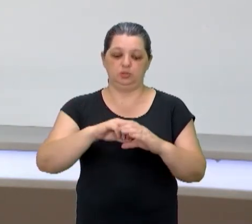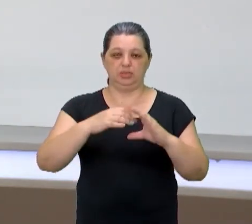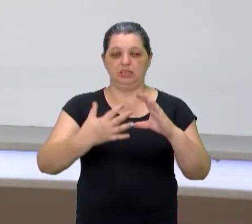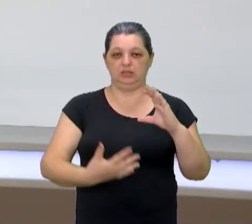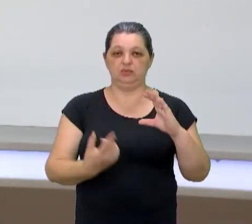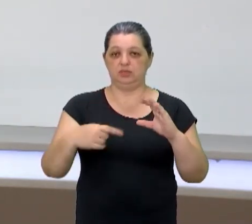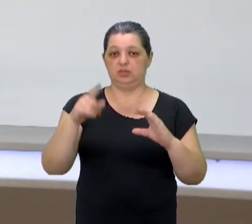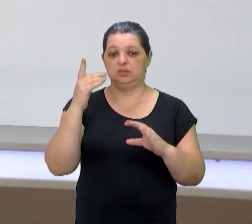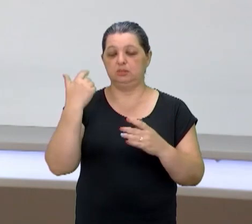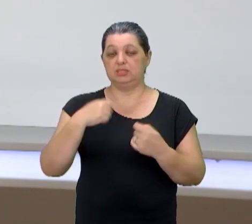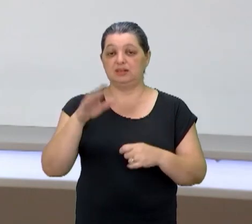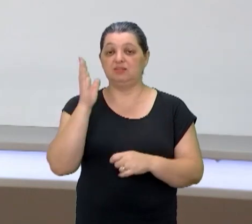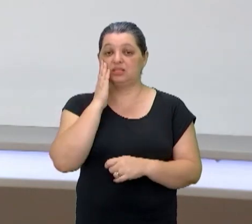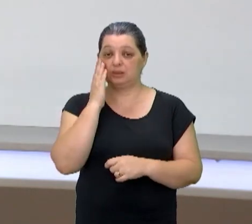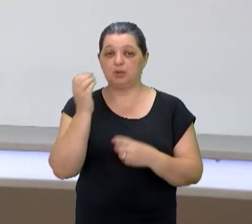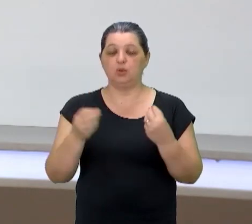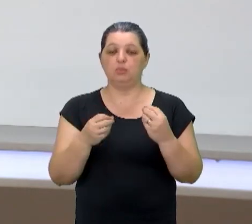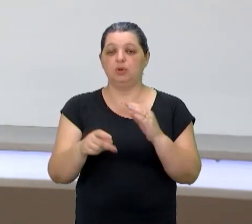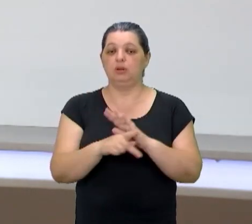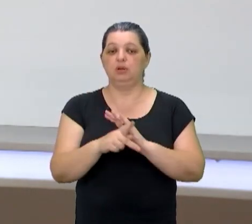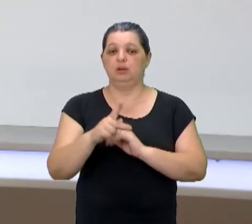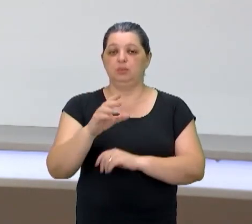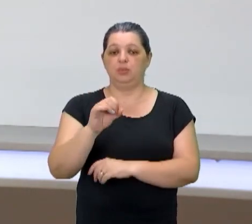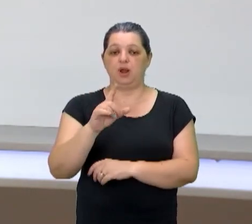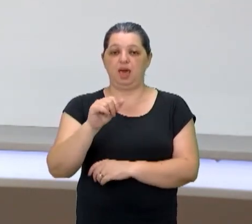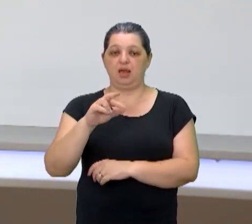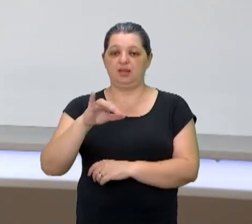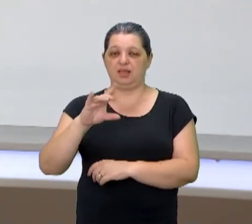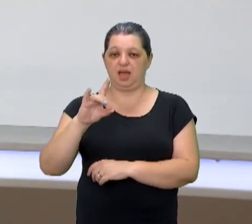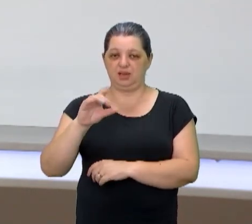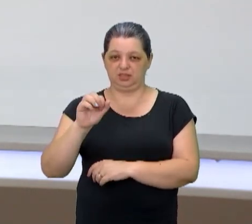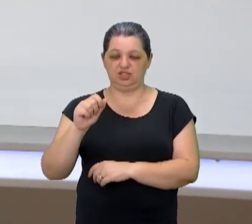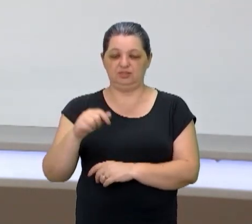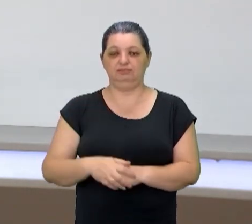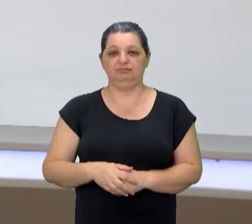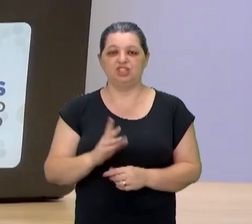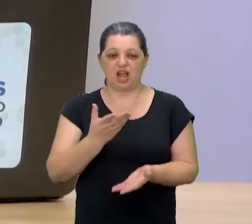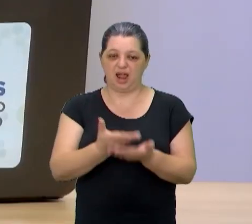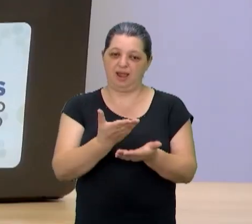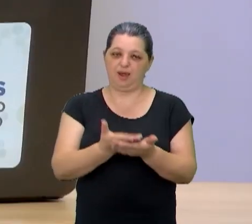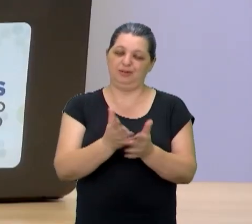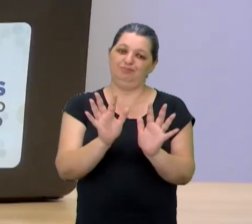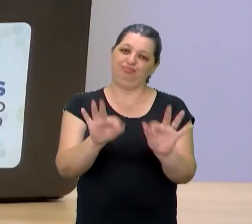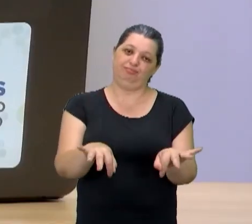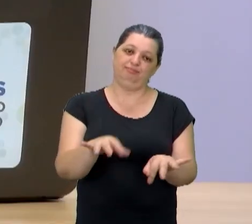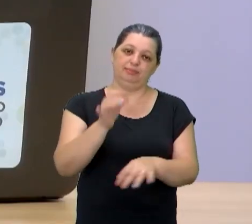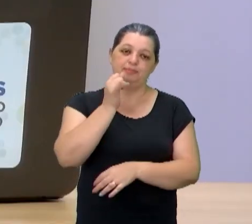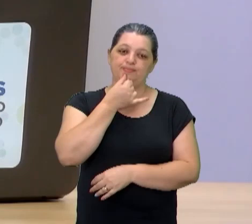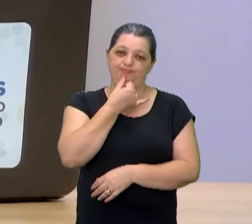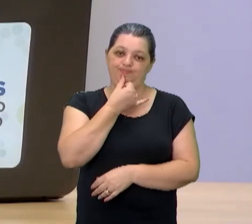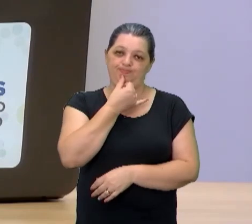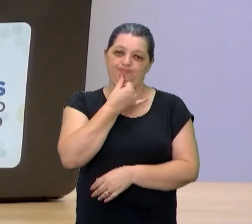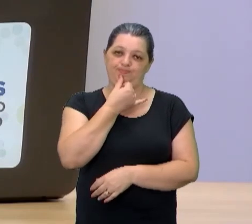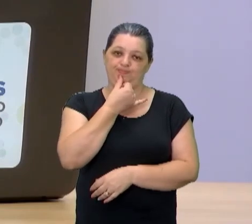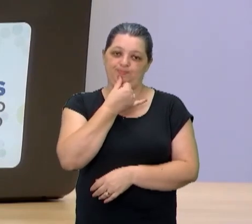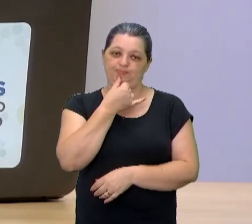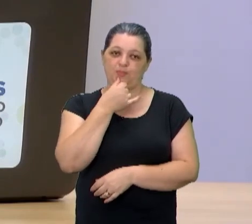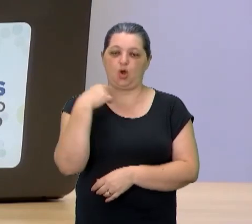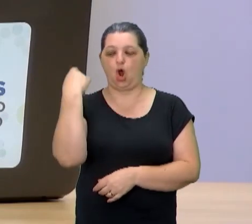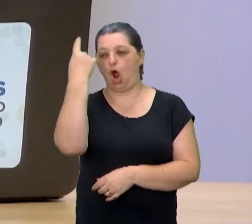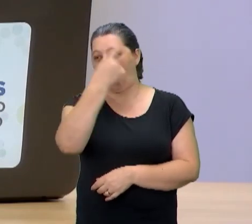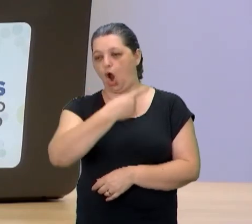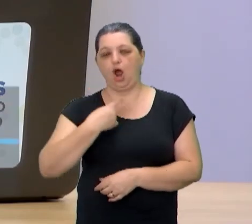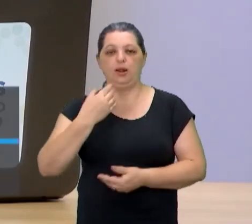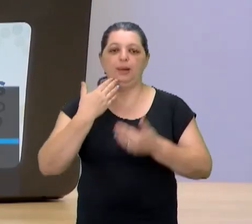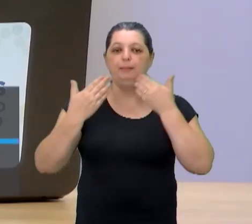vocês precisavam saber para a polaridade, e a nossa aula está acabando, Fabi. Infelizmente, a gente ficaria aqui horas com vocês